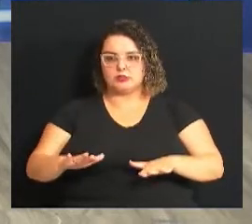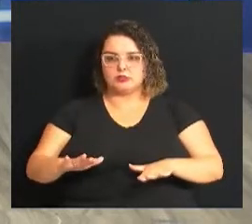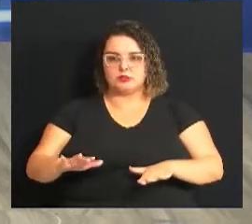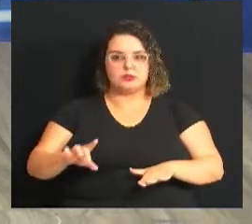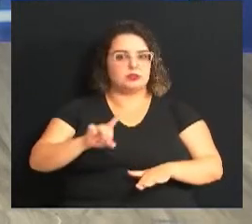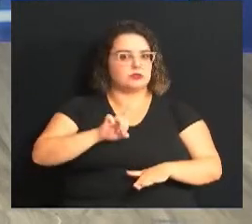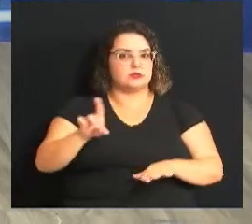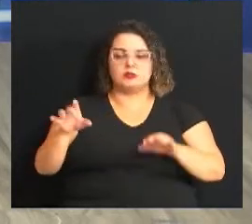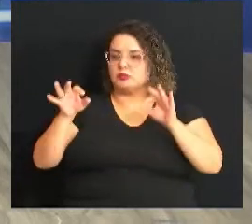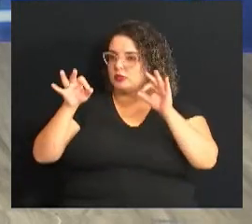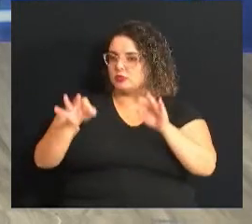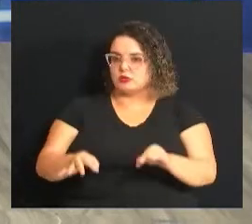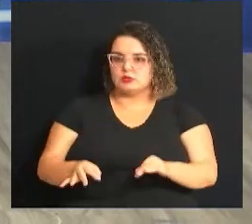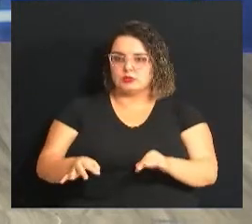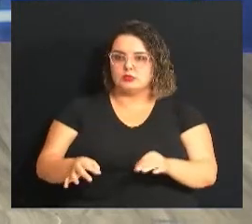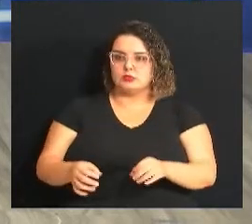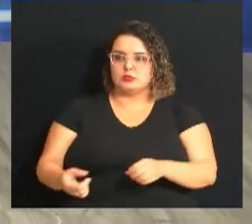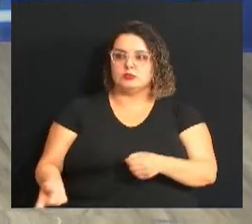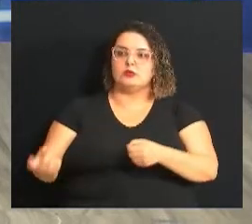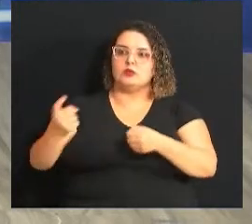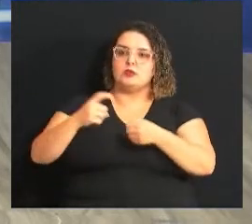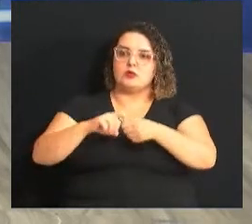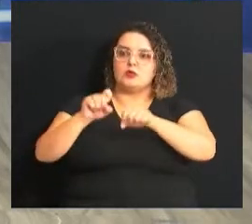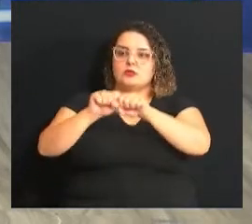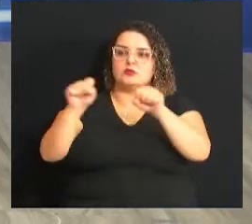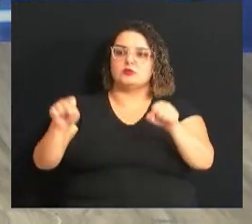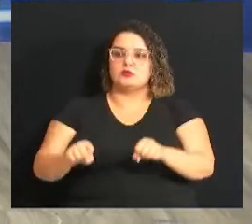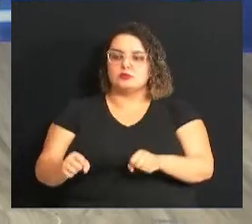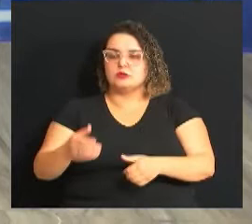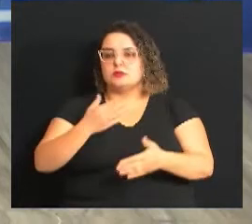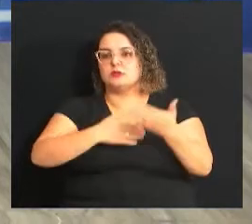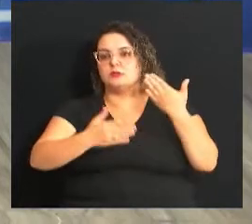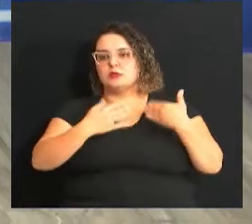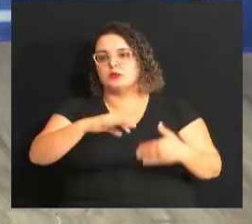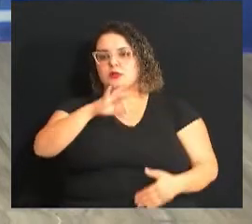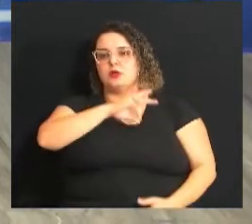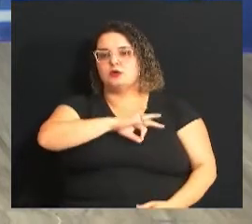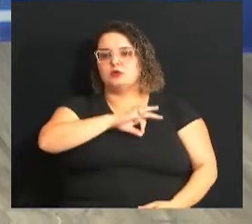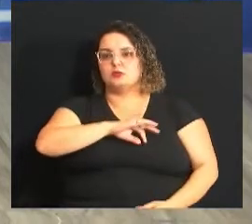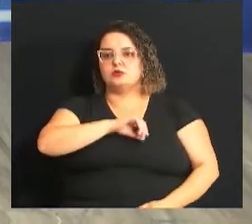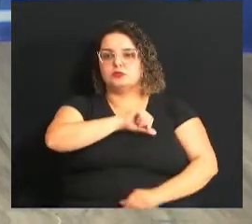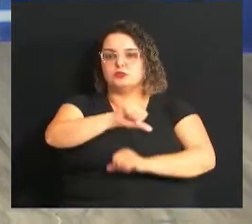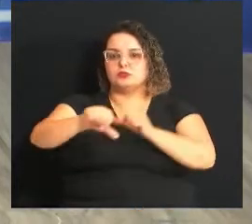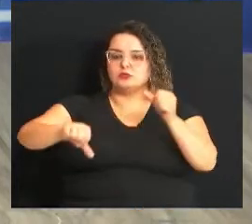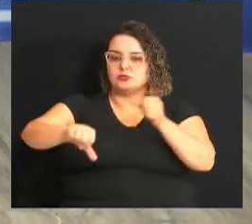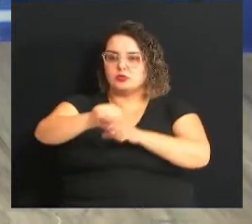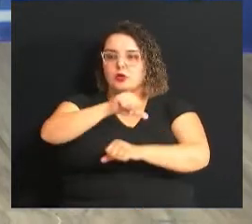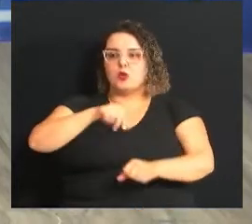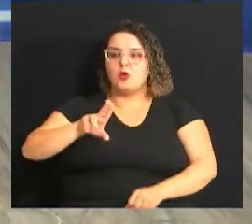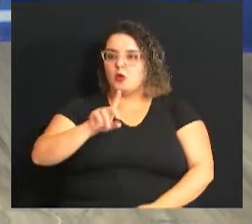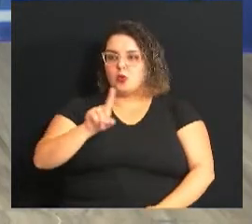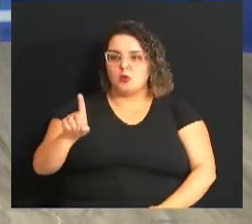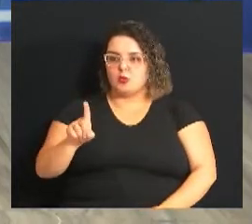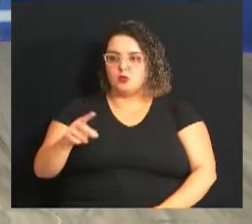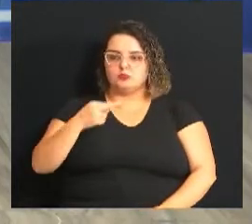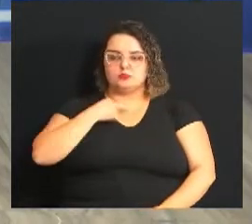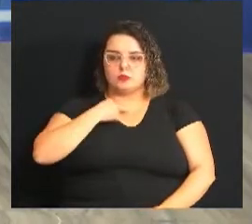certo, volta no sistema antigo. O salário, ele sofre alguma diferença ou não pode?